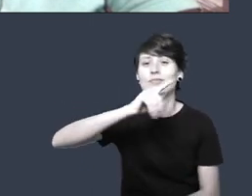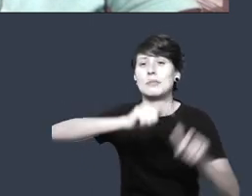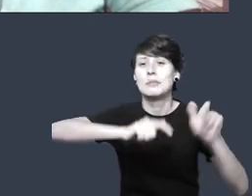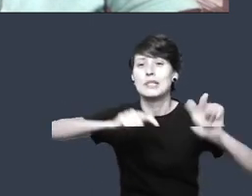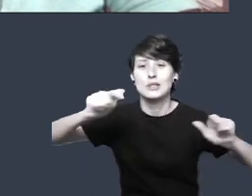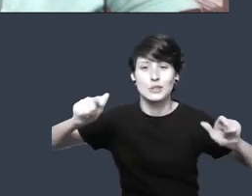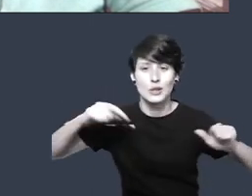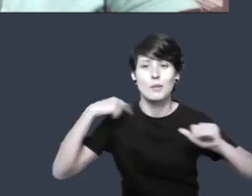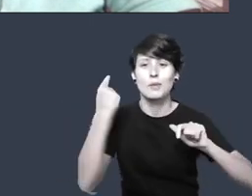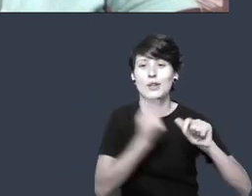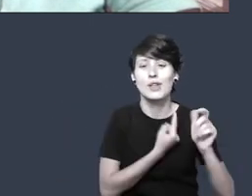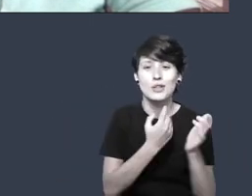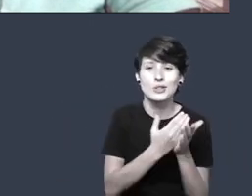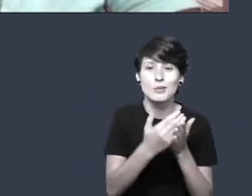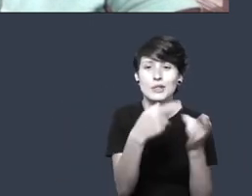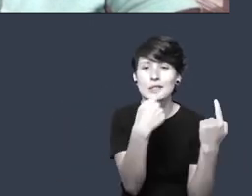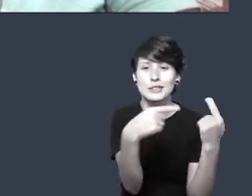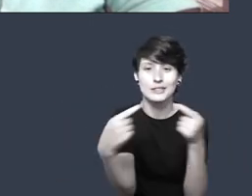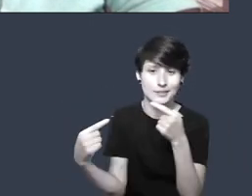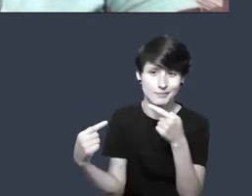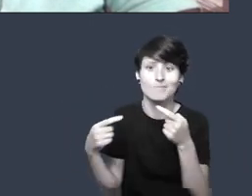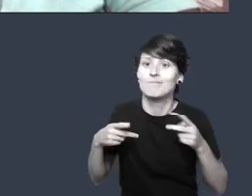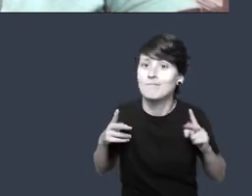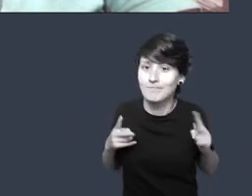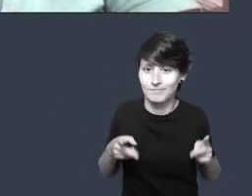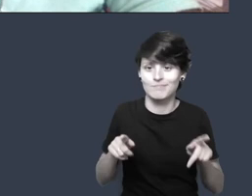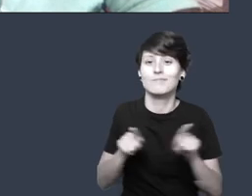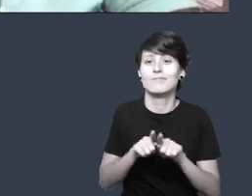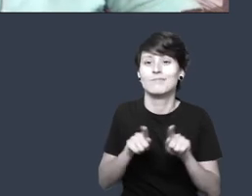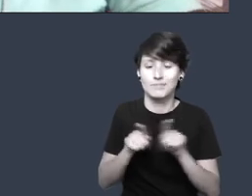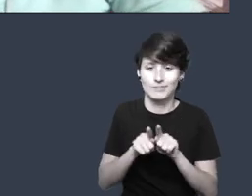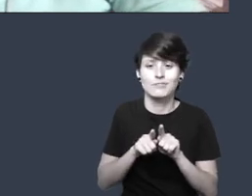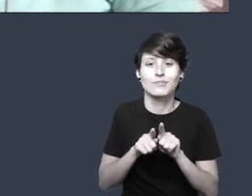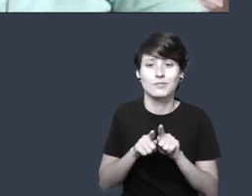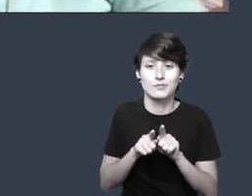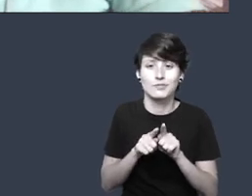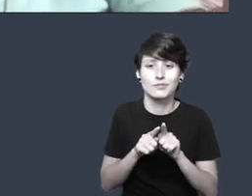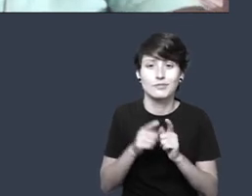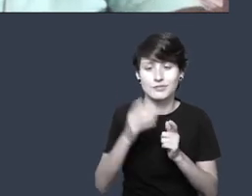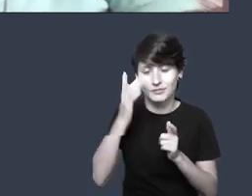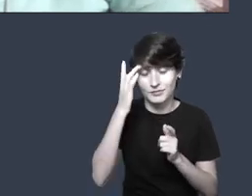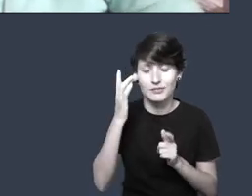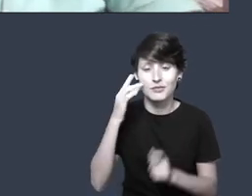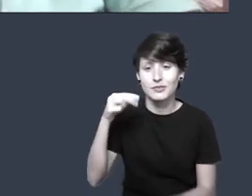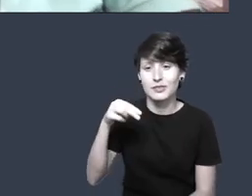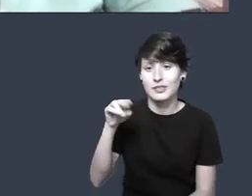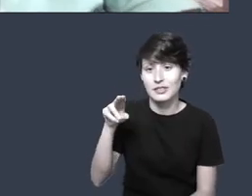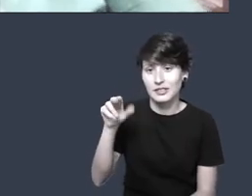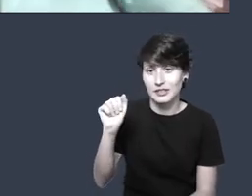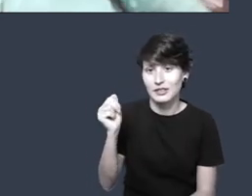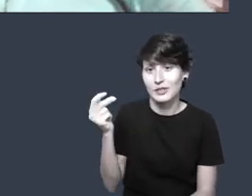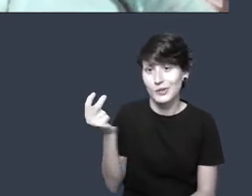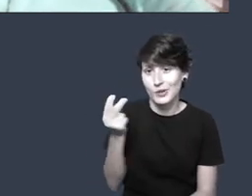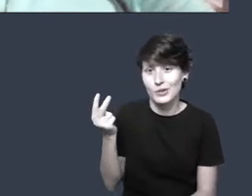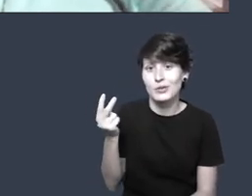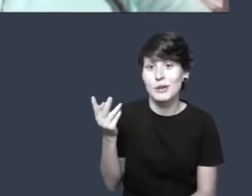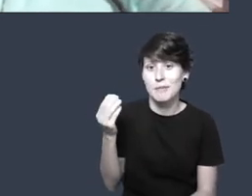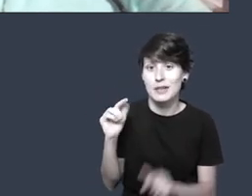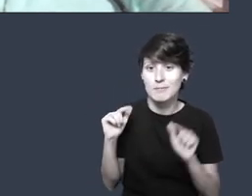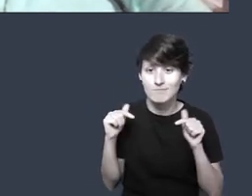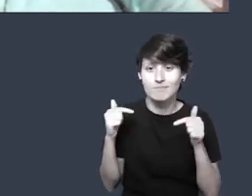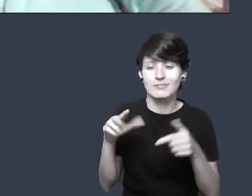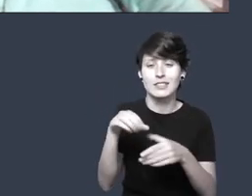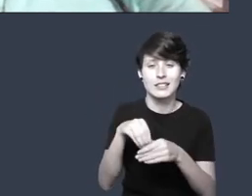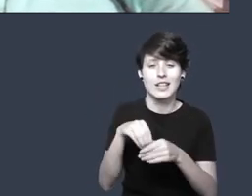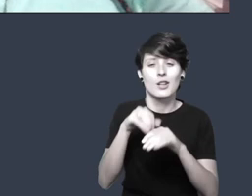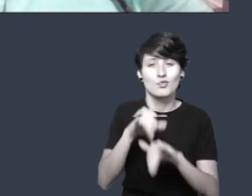para a gente começar essa discussão e continuar essa discussão, né, Nina? Eu acho que a Nina, tanto eu e a Nina, a gente é bastante ativa nas mídias